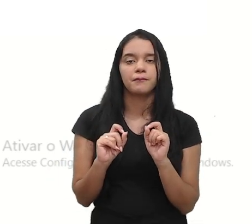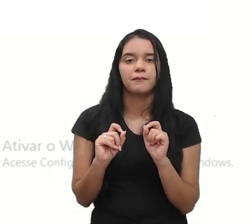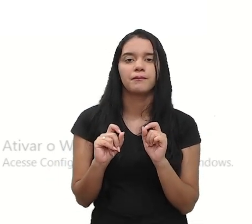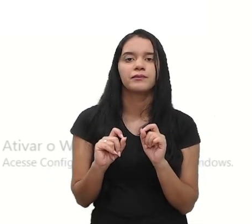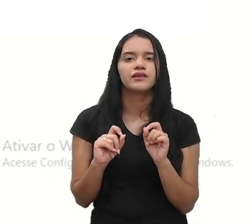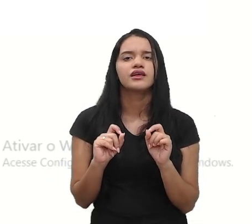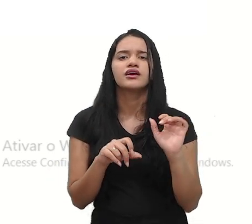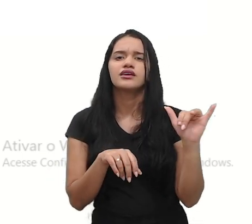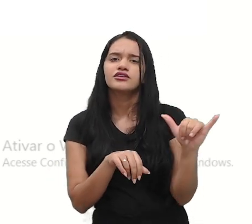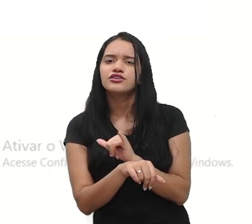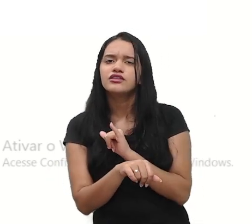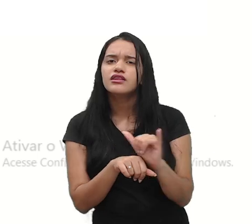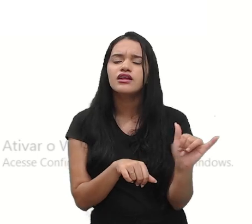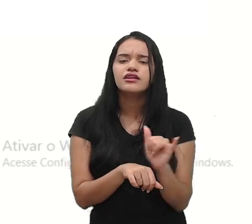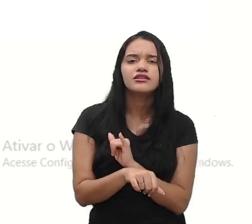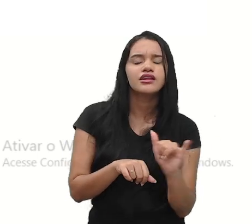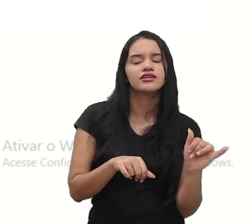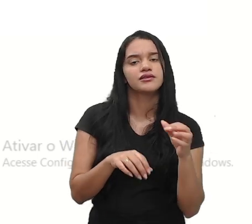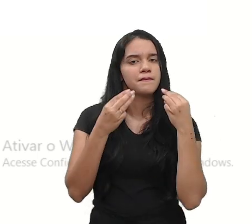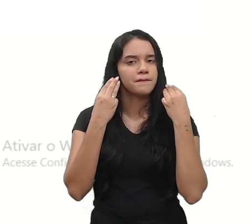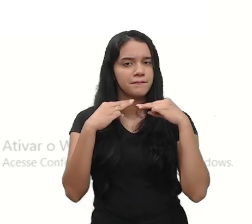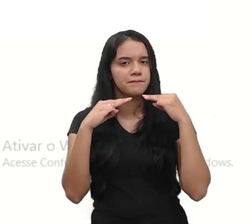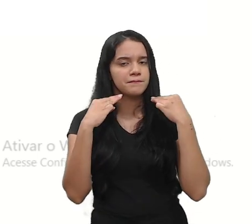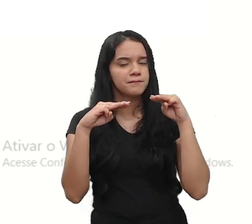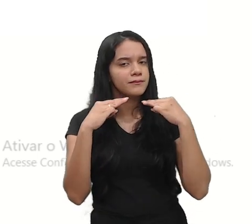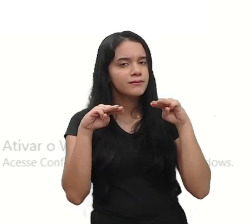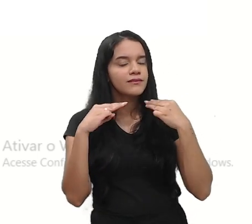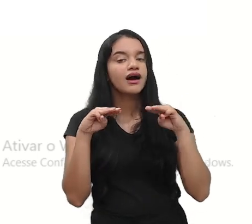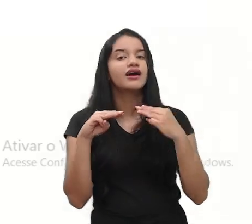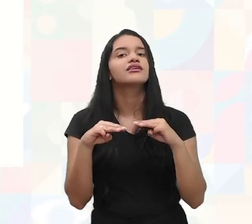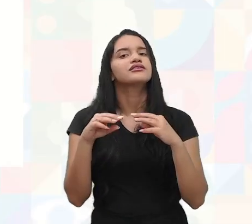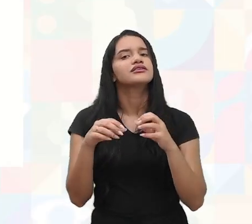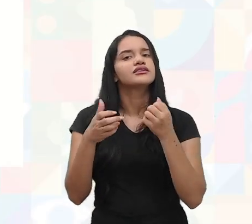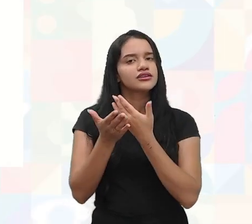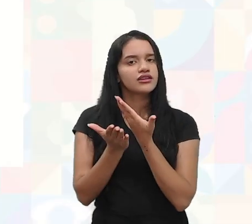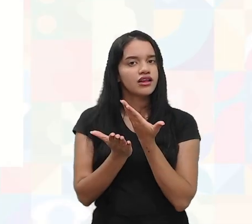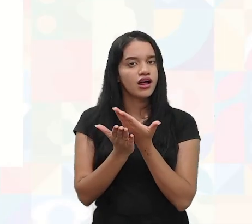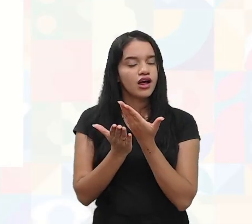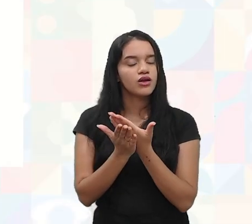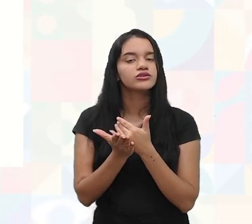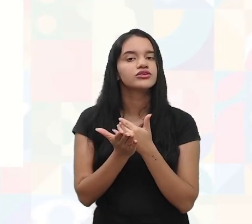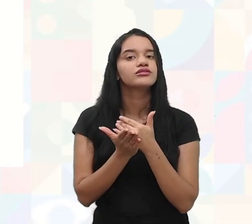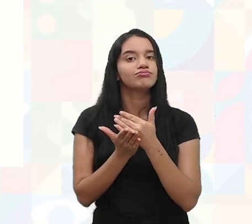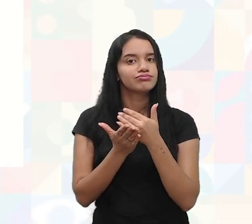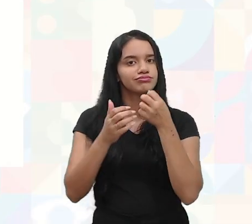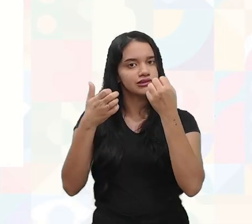são estratégias, né, de marketing que a gente mencionou no início da nossa aula,